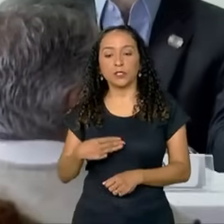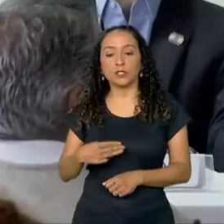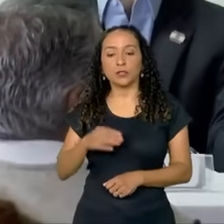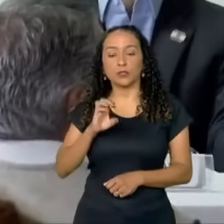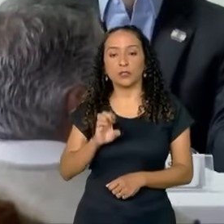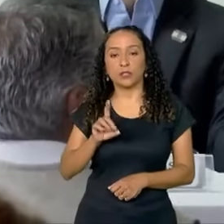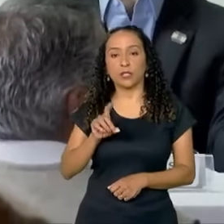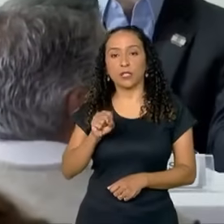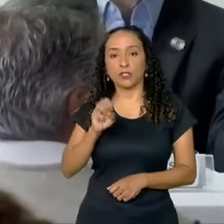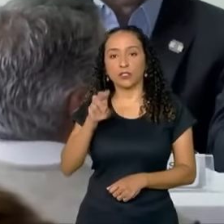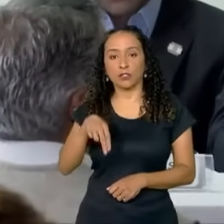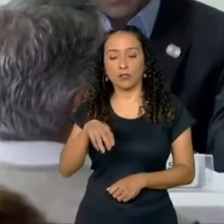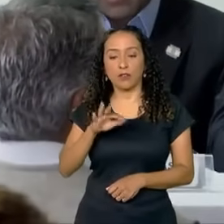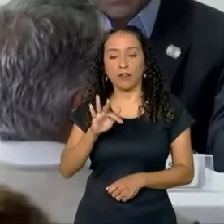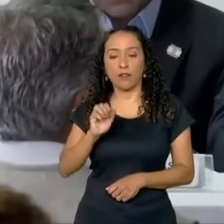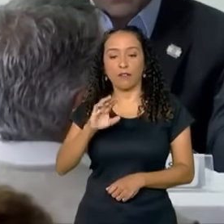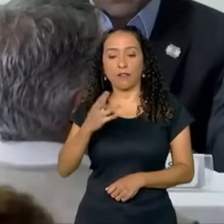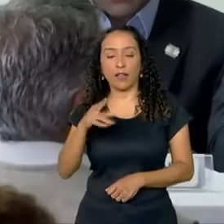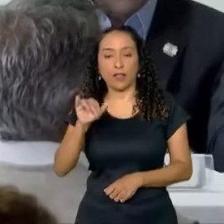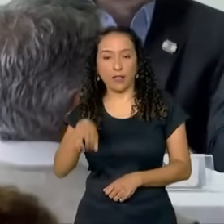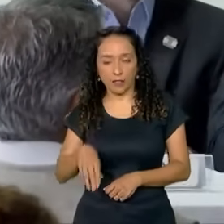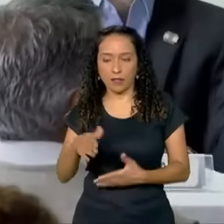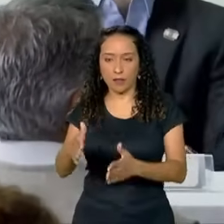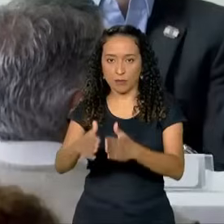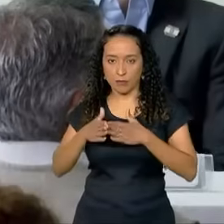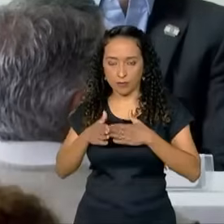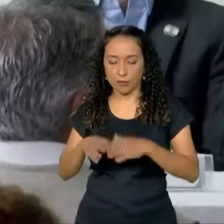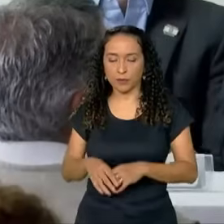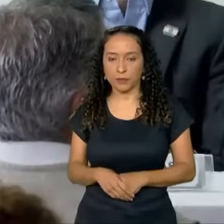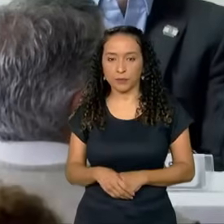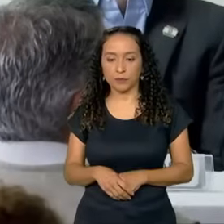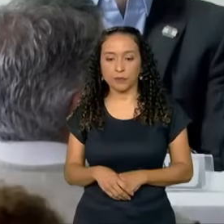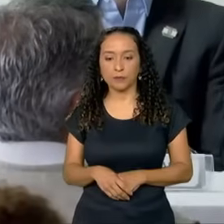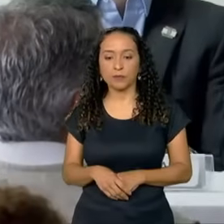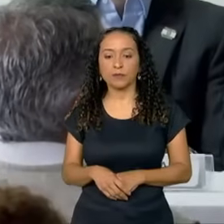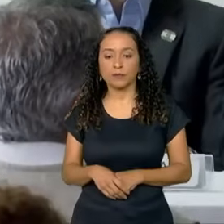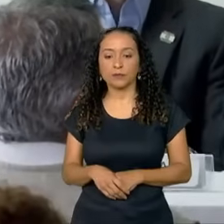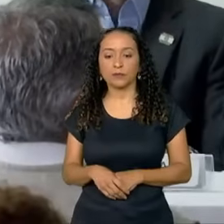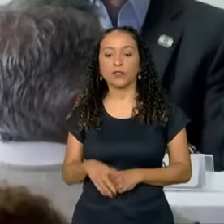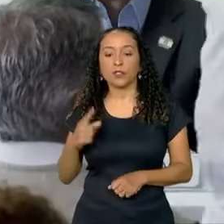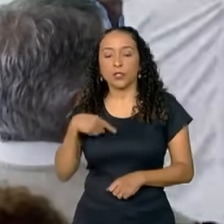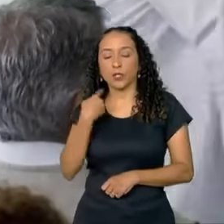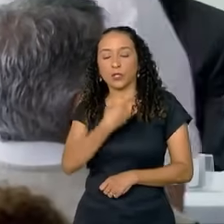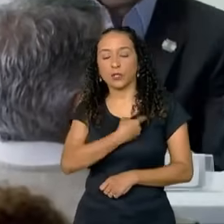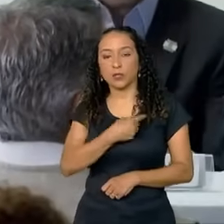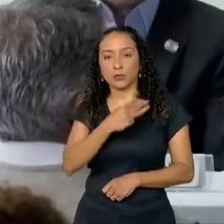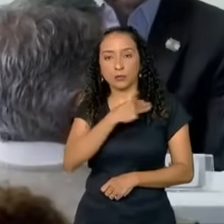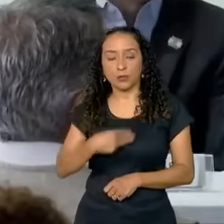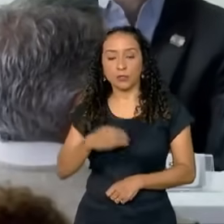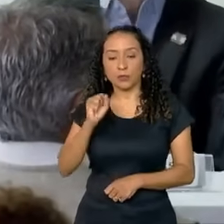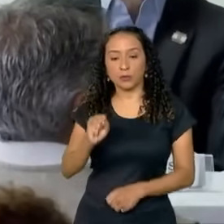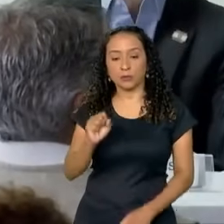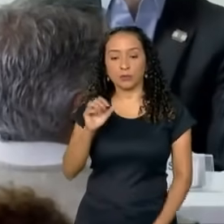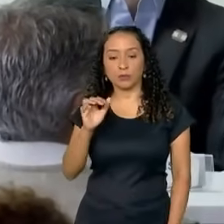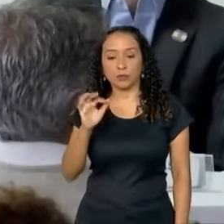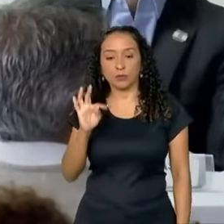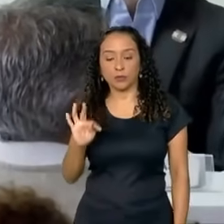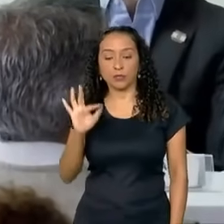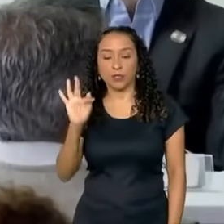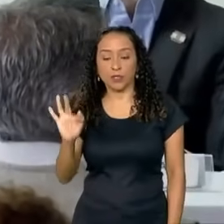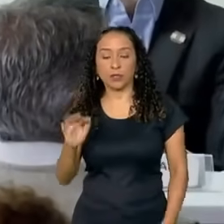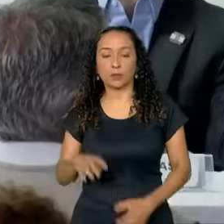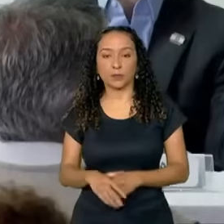Fachin, por gentileza, nosso ministro do Supremo Tribunal Federal, a palavra está à